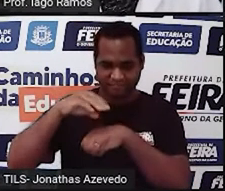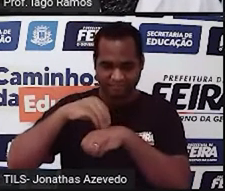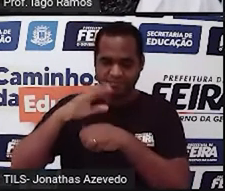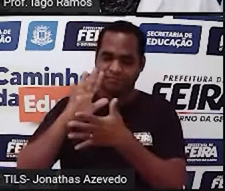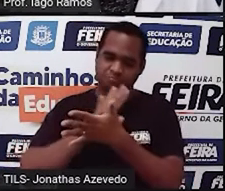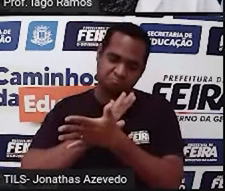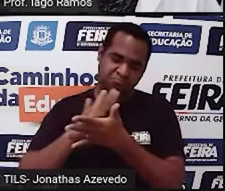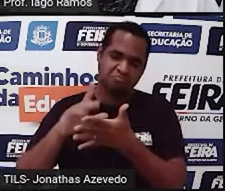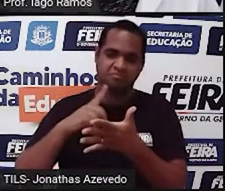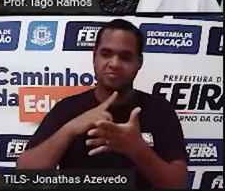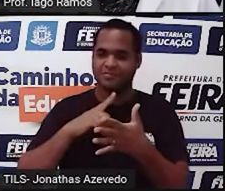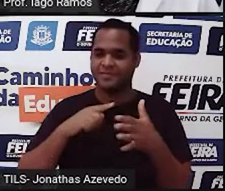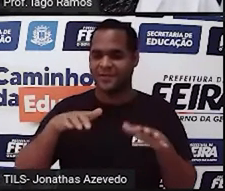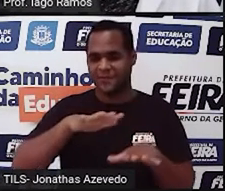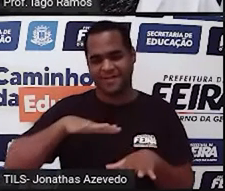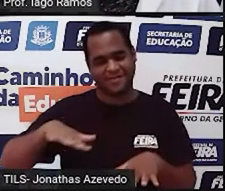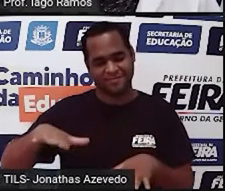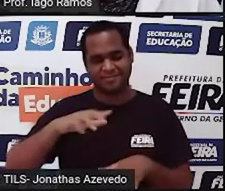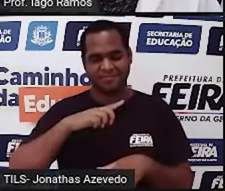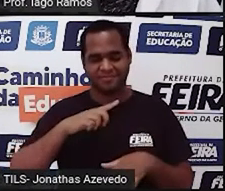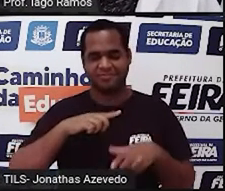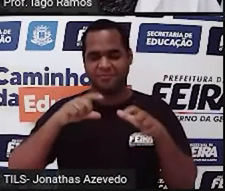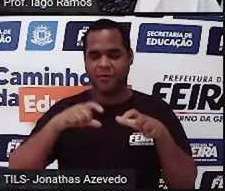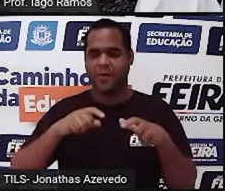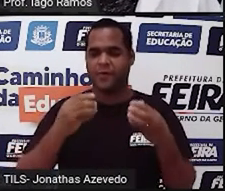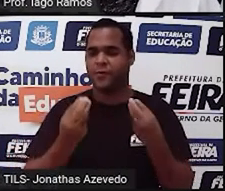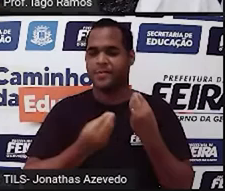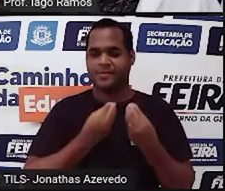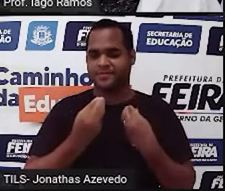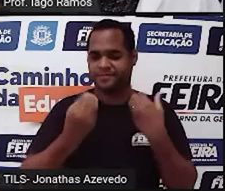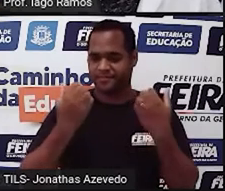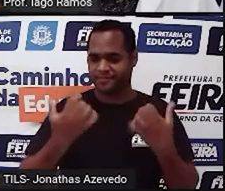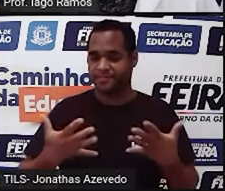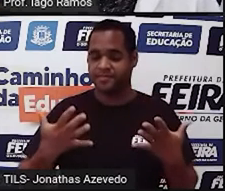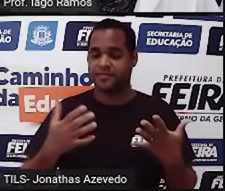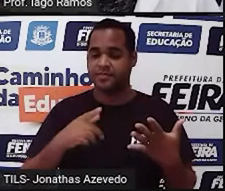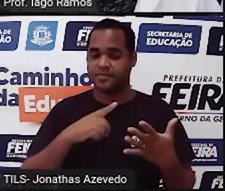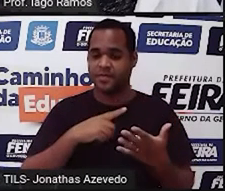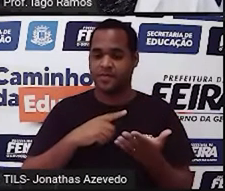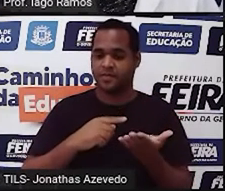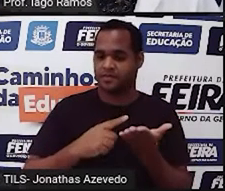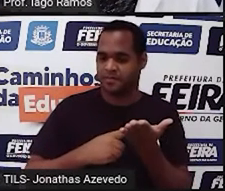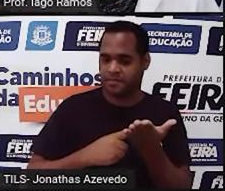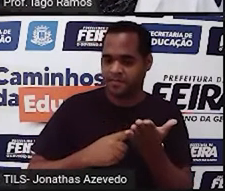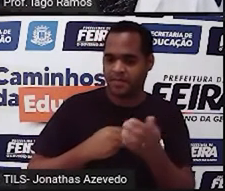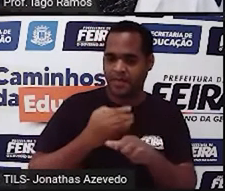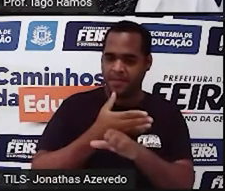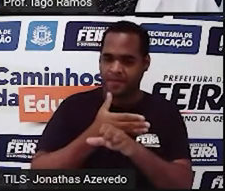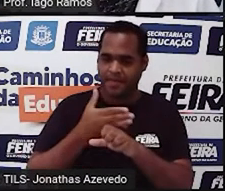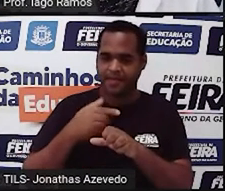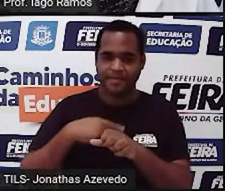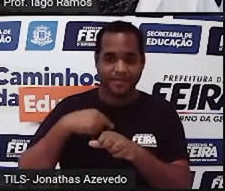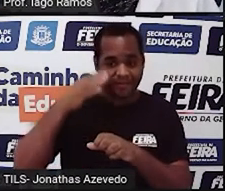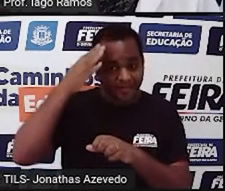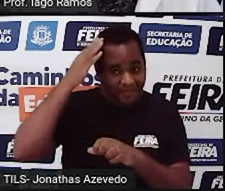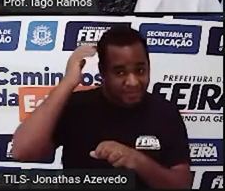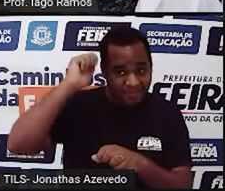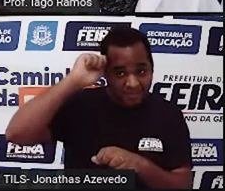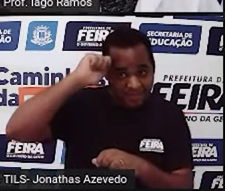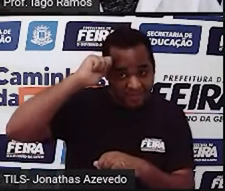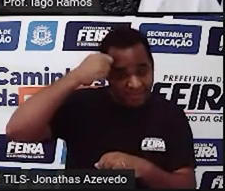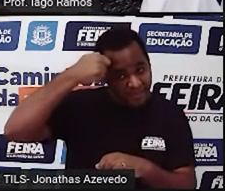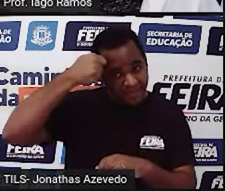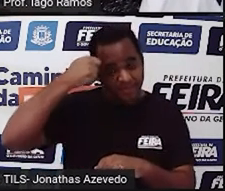e do espaço onde eu estou nesse momento é que eu tenho pele branca Meu cabelo é preto